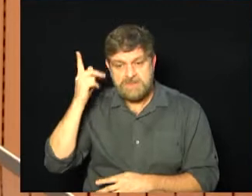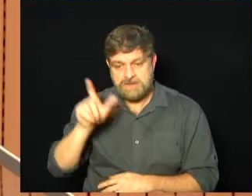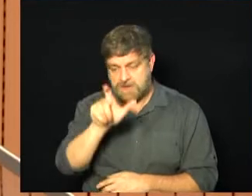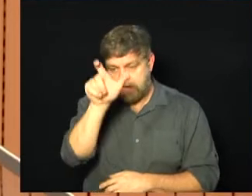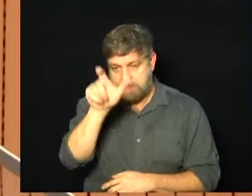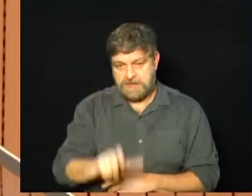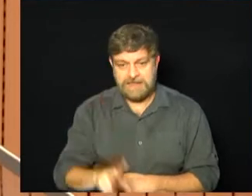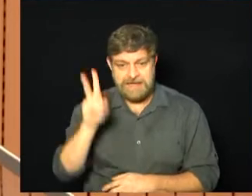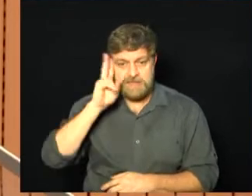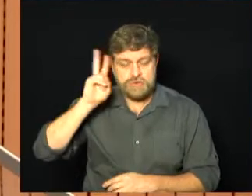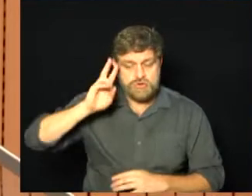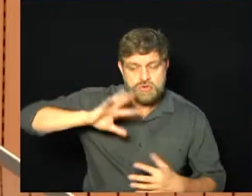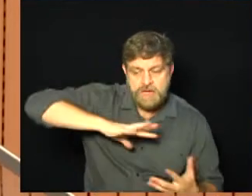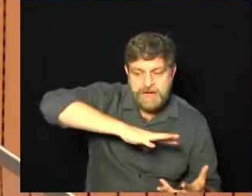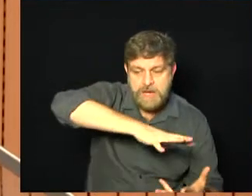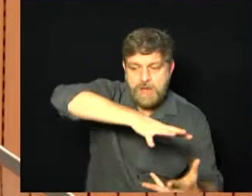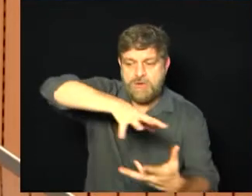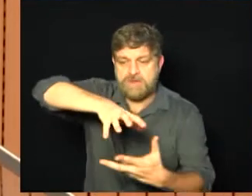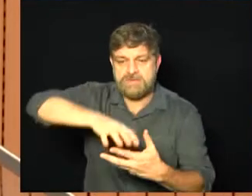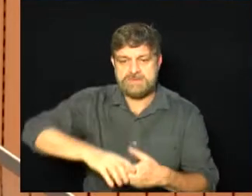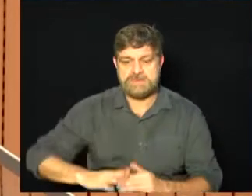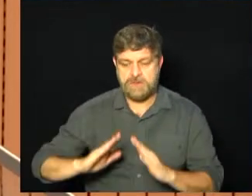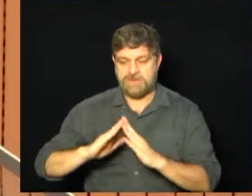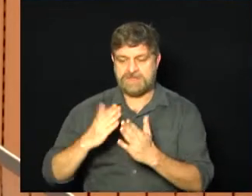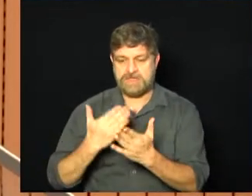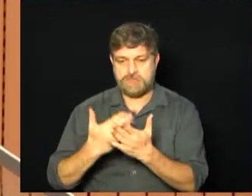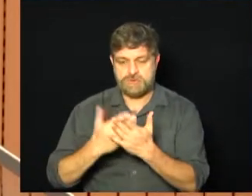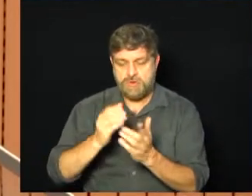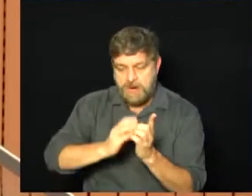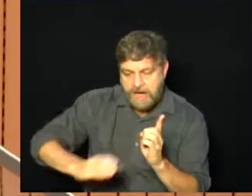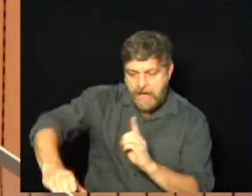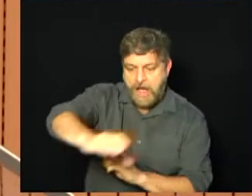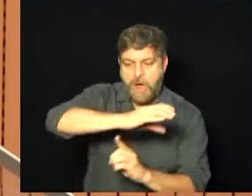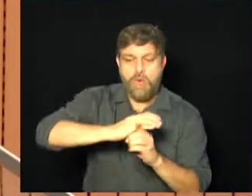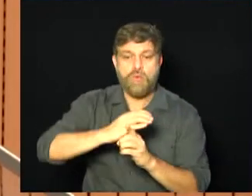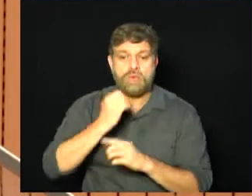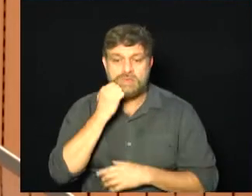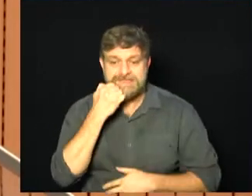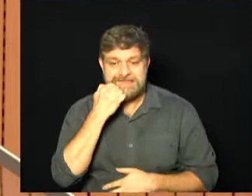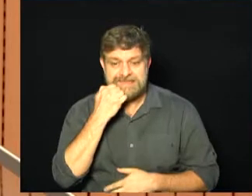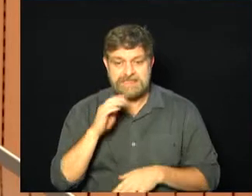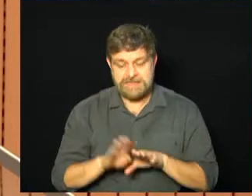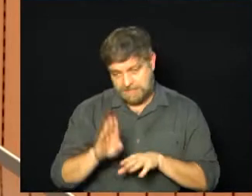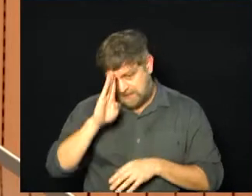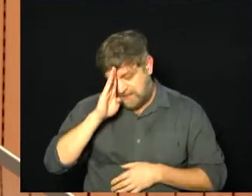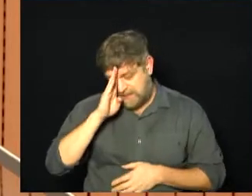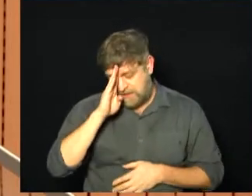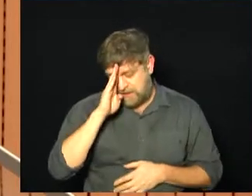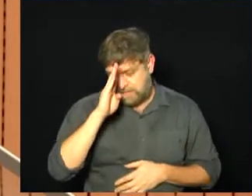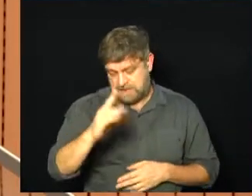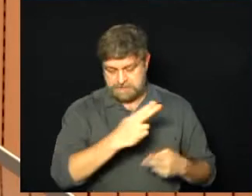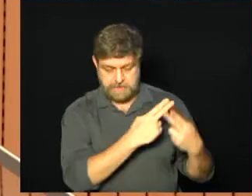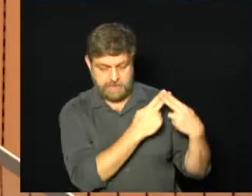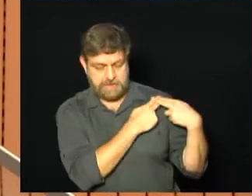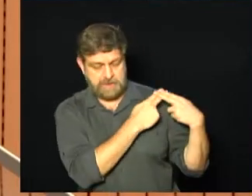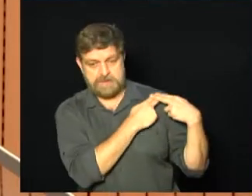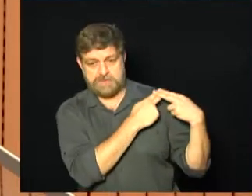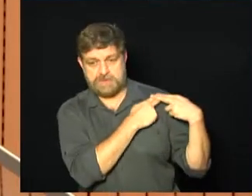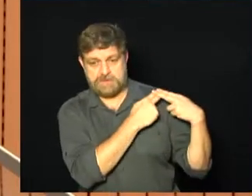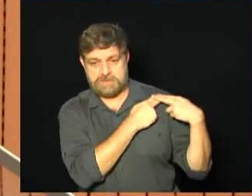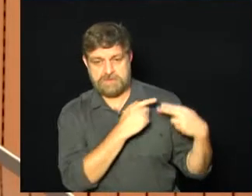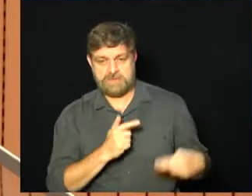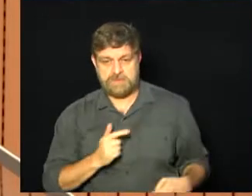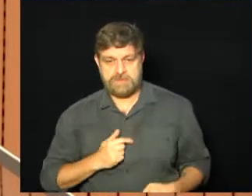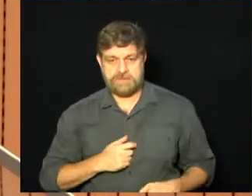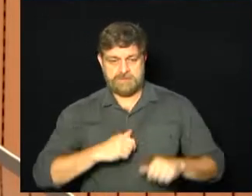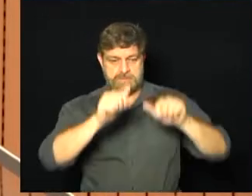História Universal do Colégio Culto à Ciência e principal responsável pela edificação do